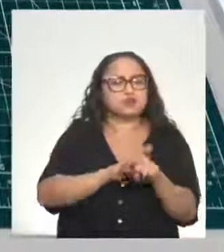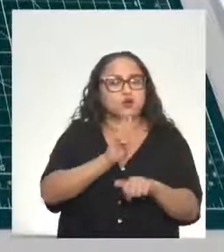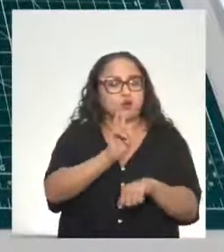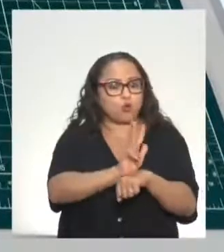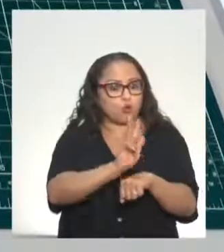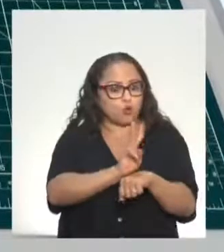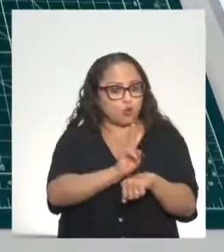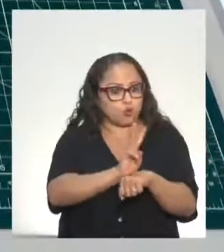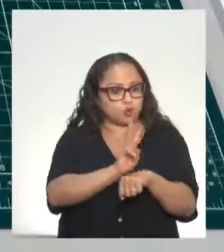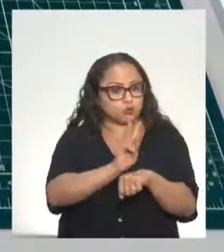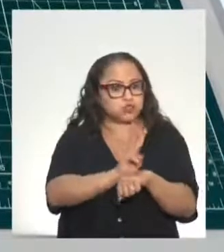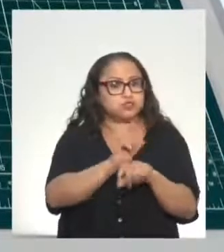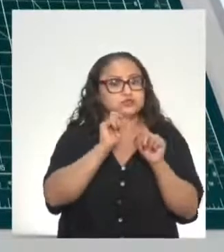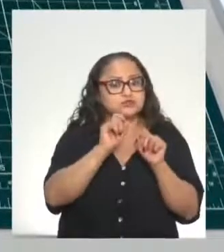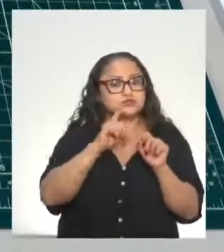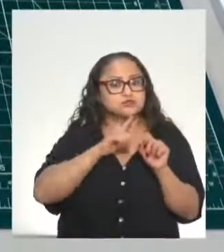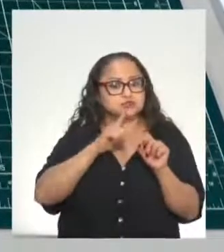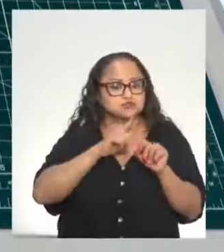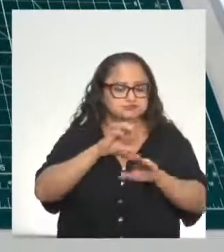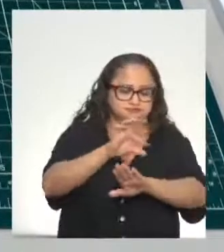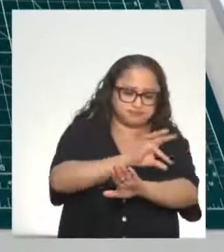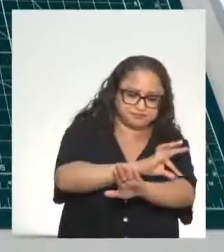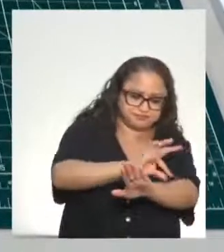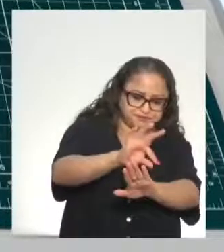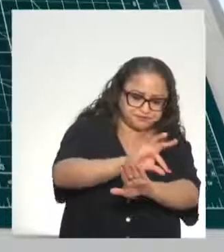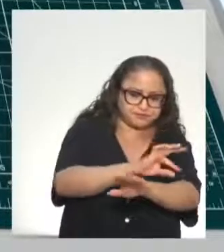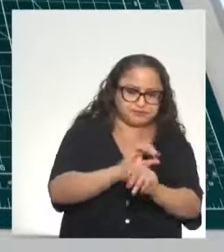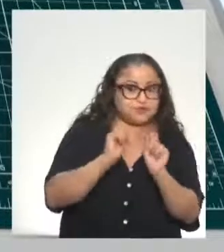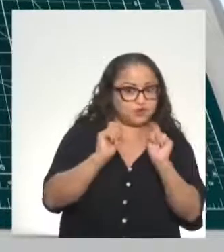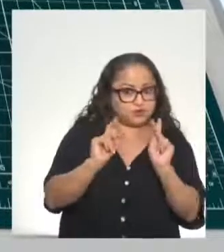atenção o estilete na linha pontilhada.